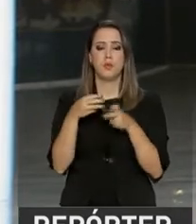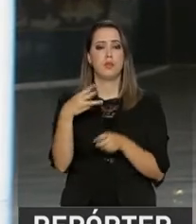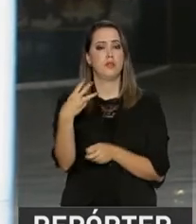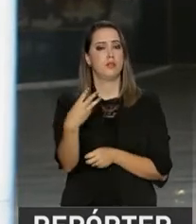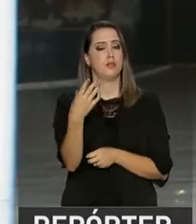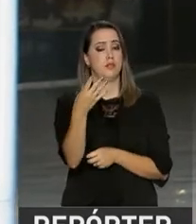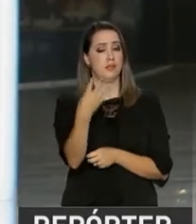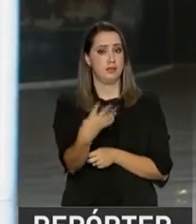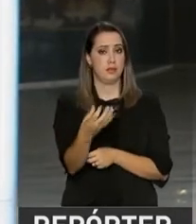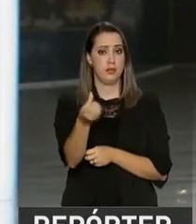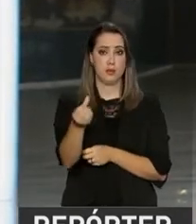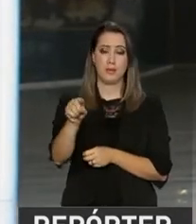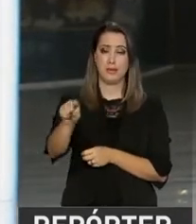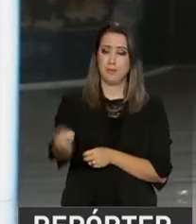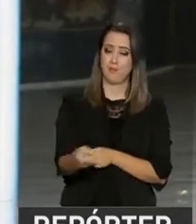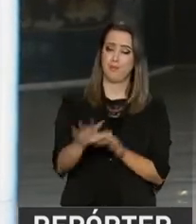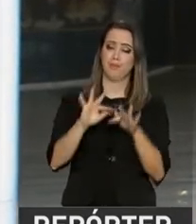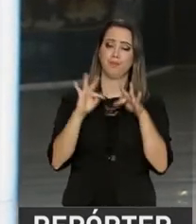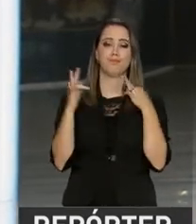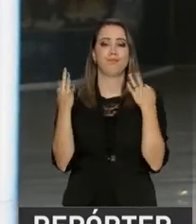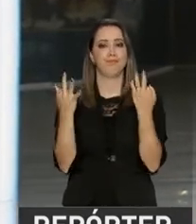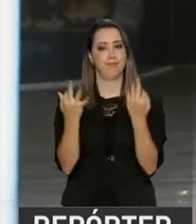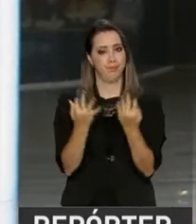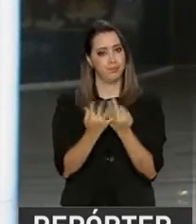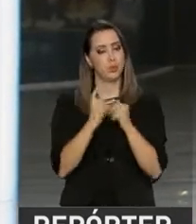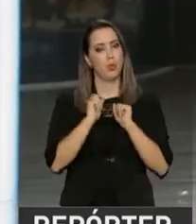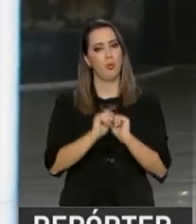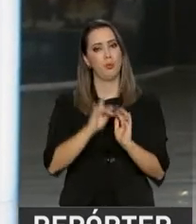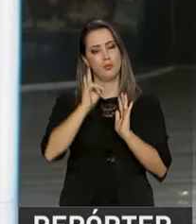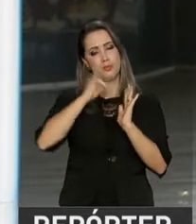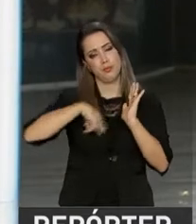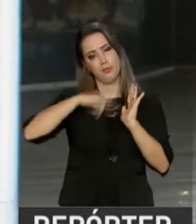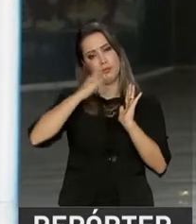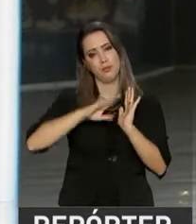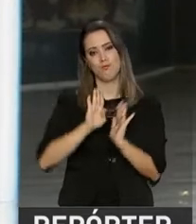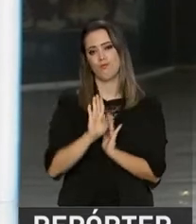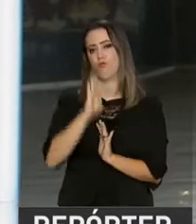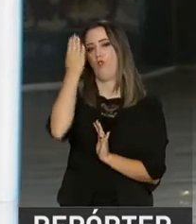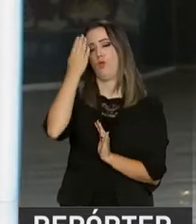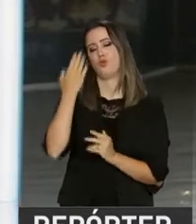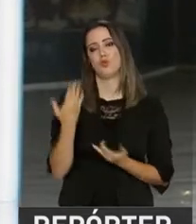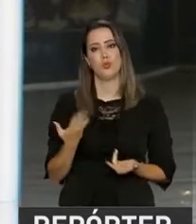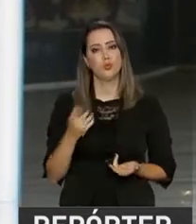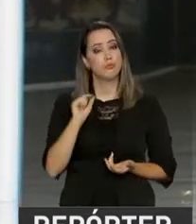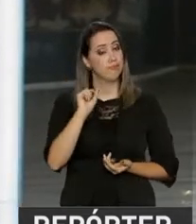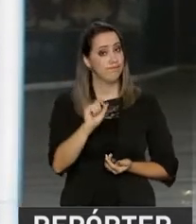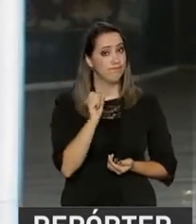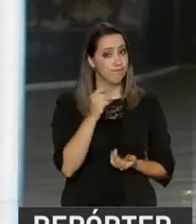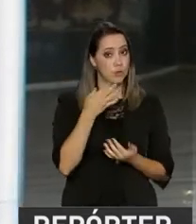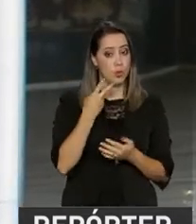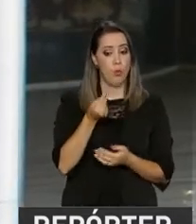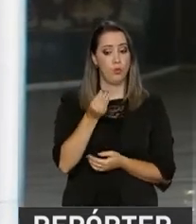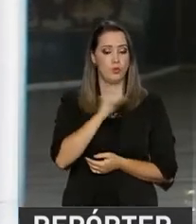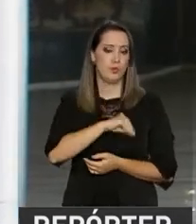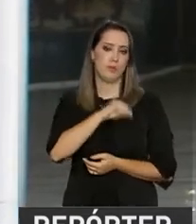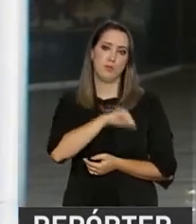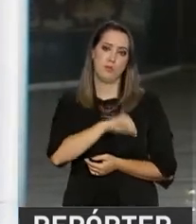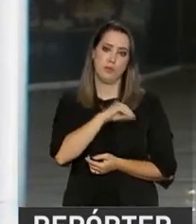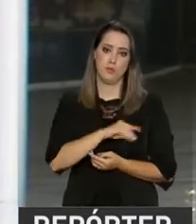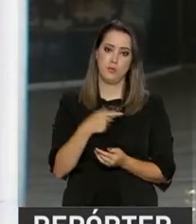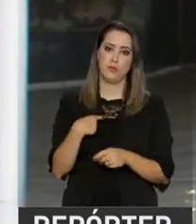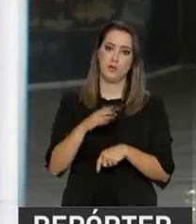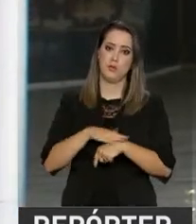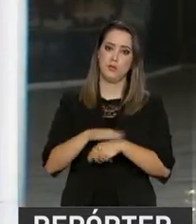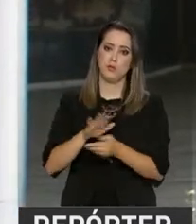mil famílias com fortes indícios de terem declarado informações falsas sobre a renda no momento